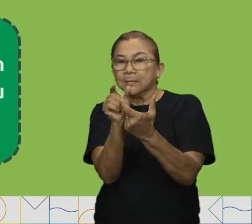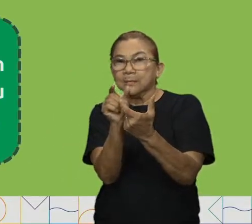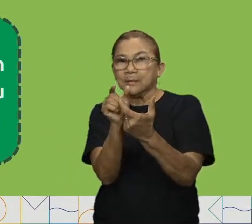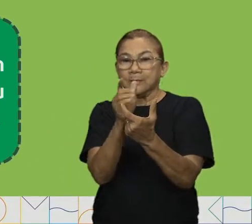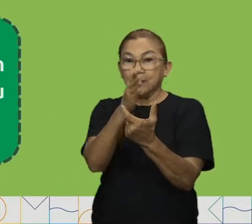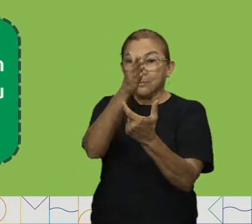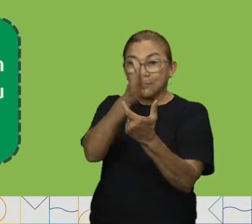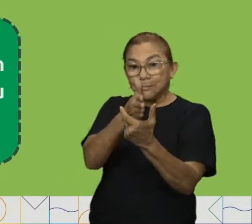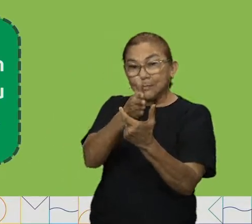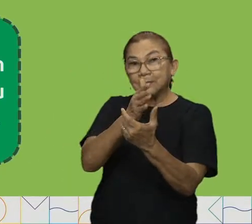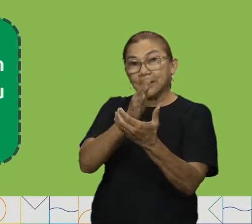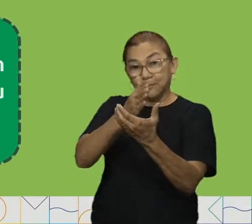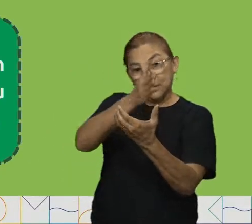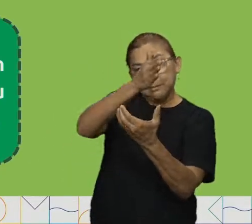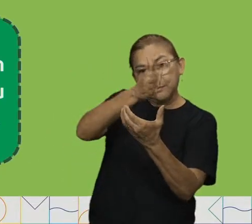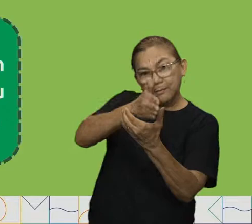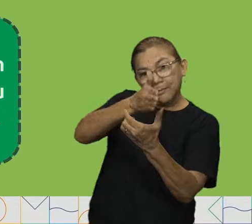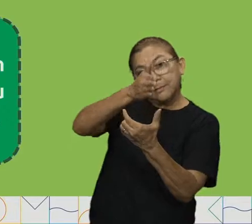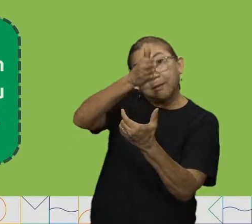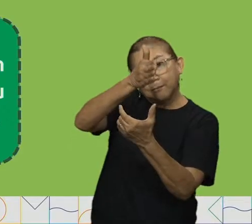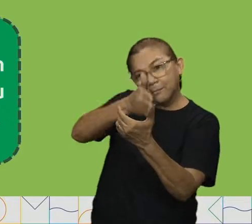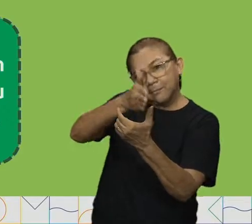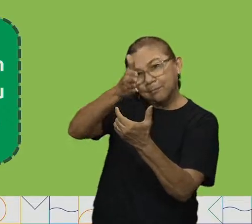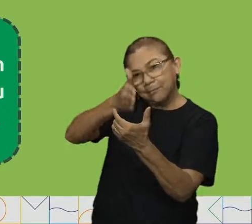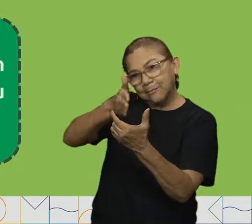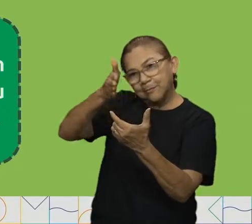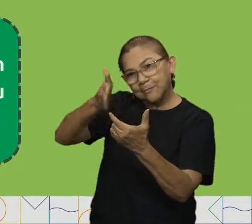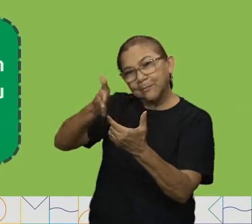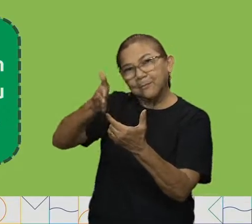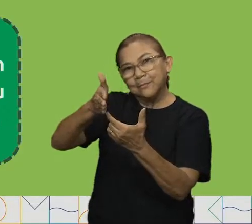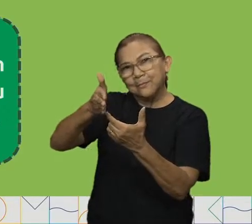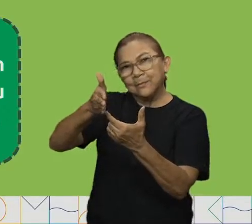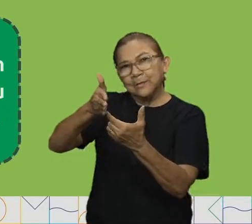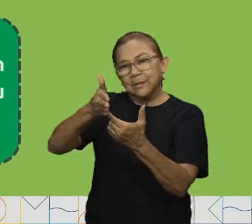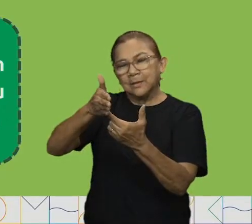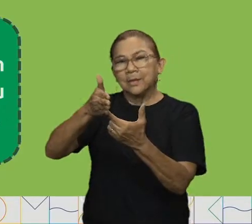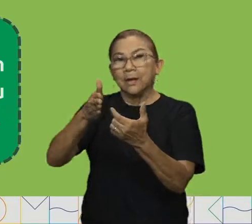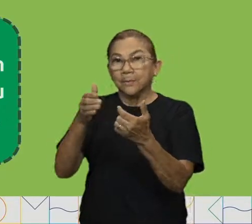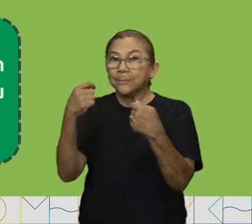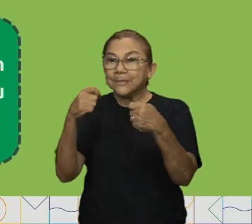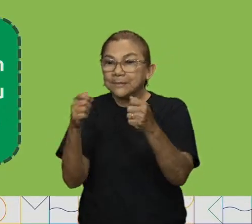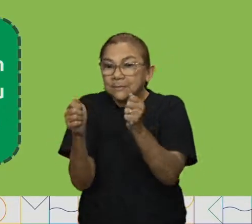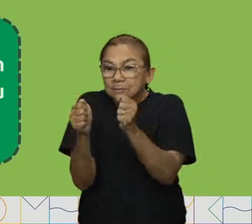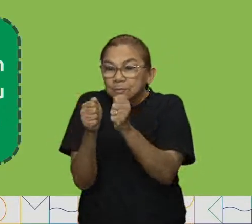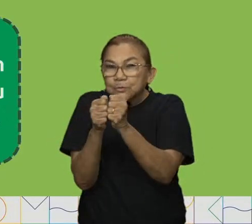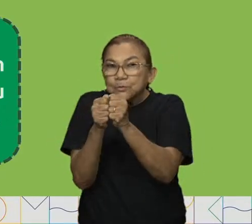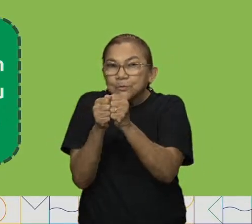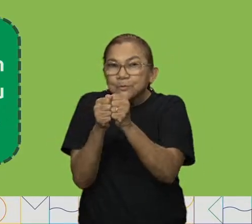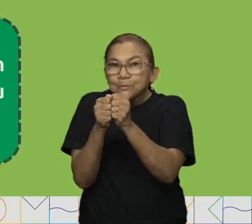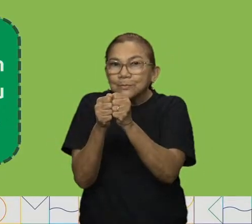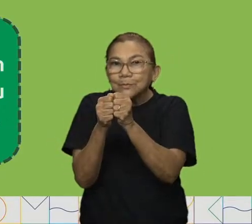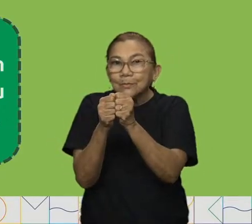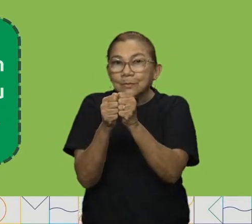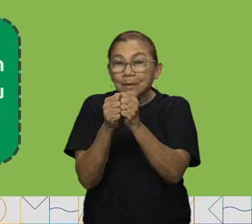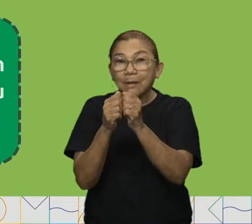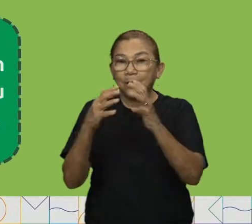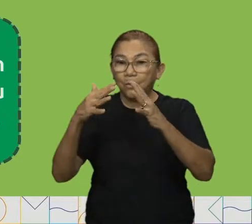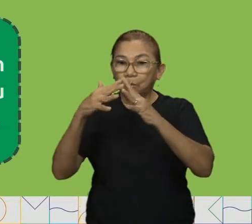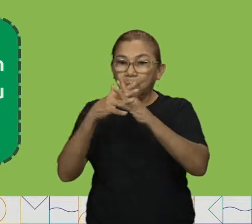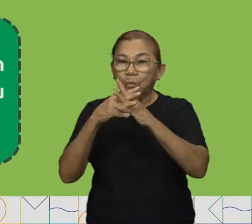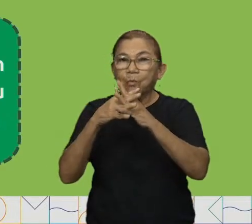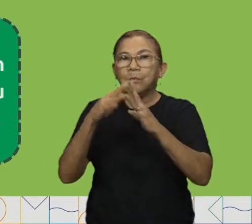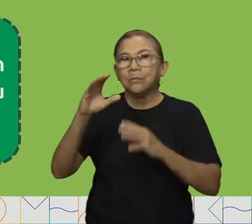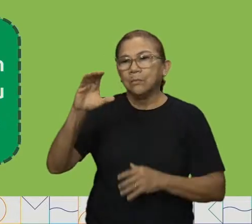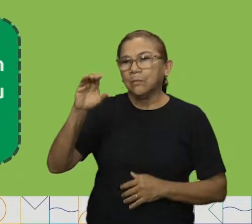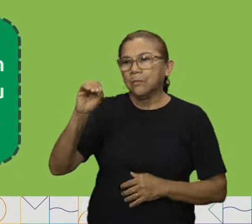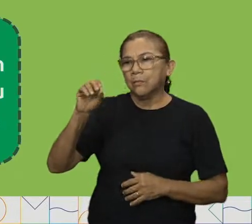vocês estiverem separando as sílabas, gente, nunca deixe uma consoante soltinha lá com os tracinhos, tá? É isso que ele está